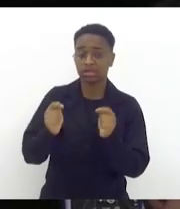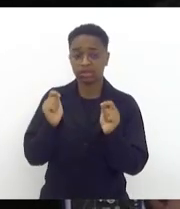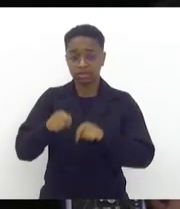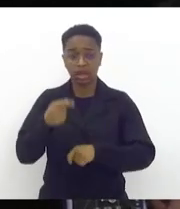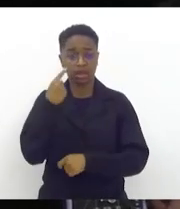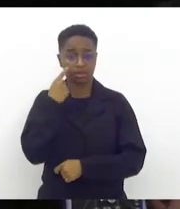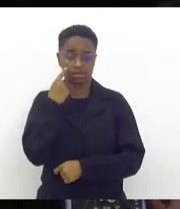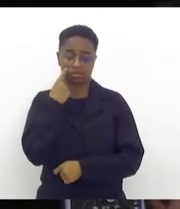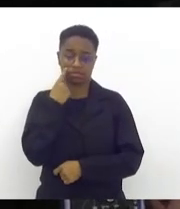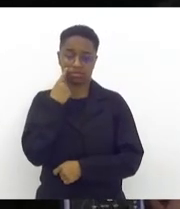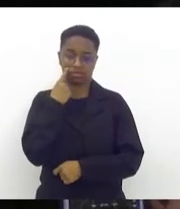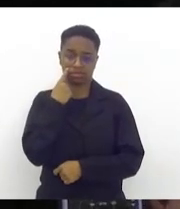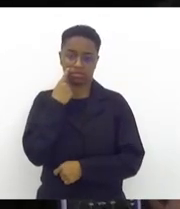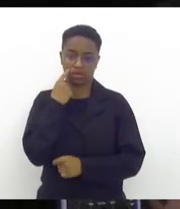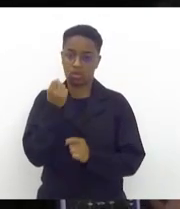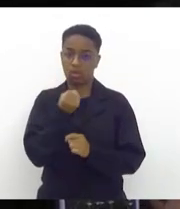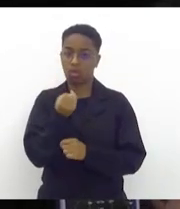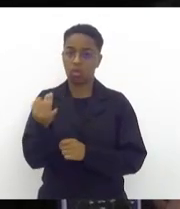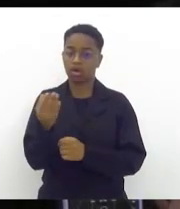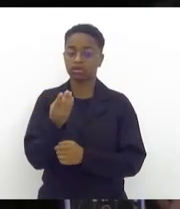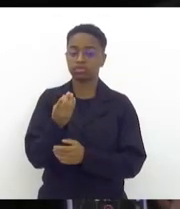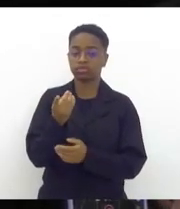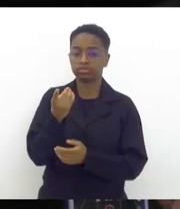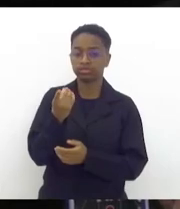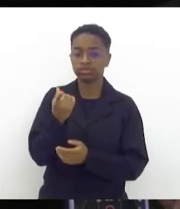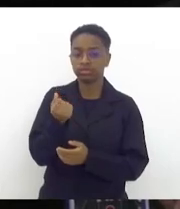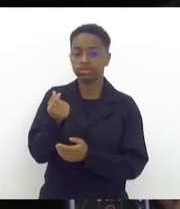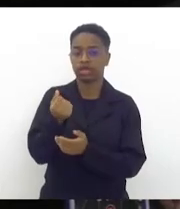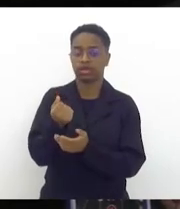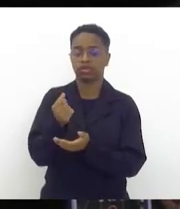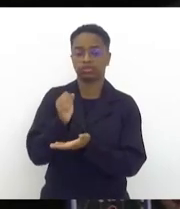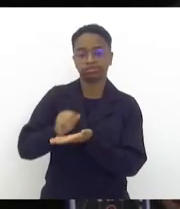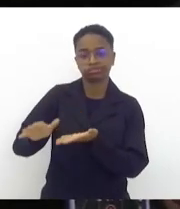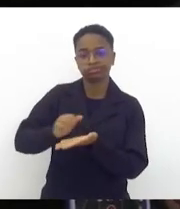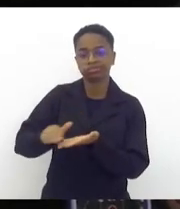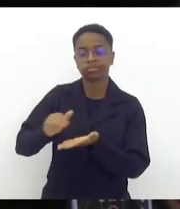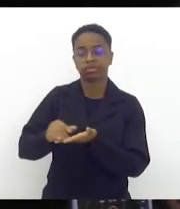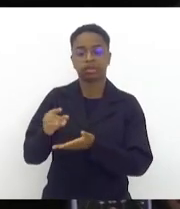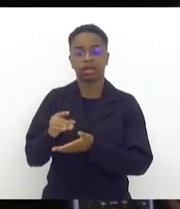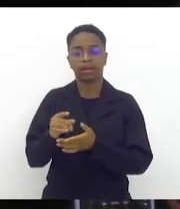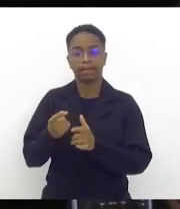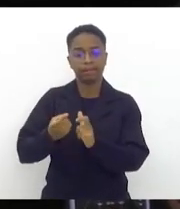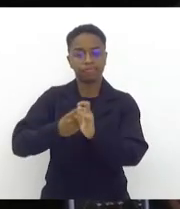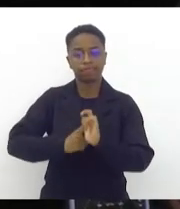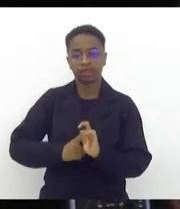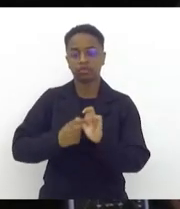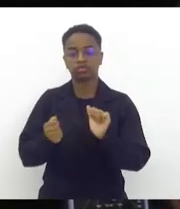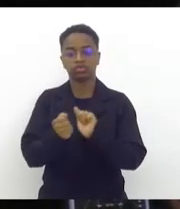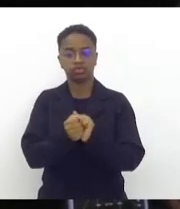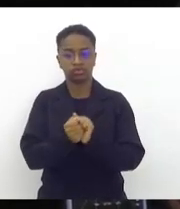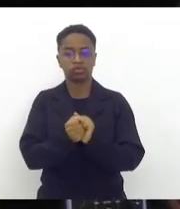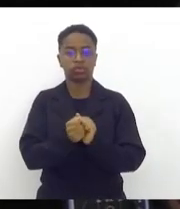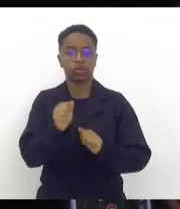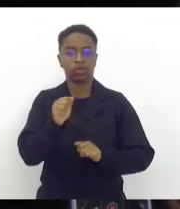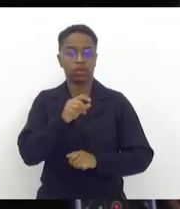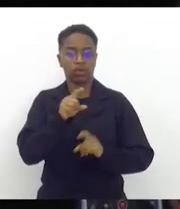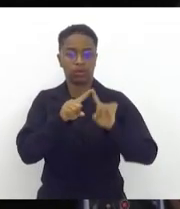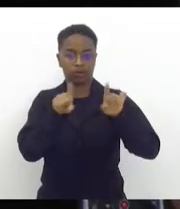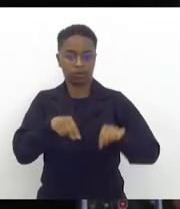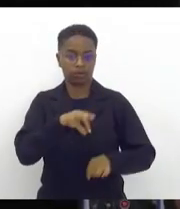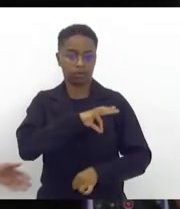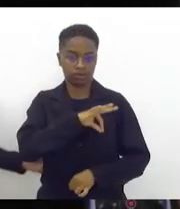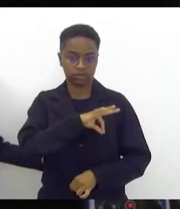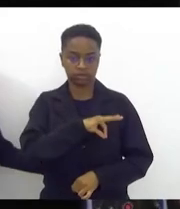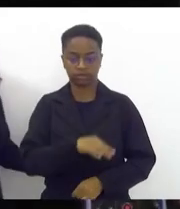né, o débito que o governo do Estado e a Polícia Civil têm com os policiais civis. E esta regulamentação